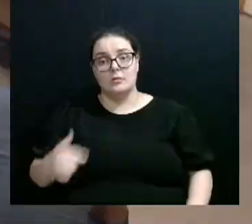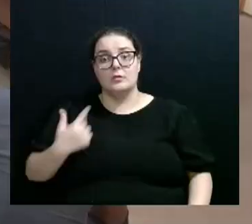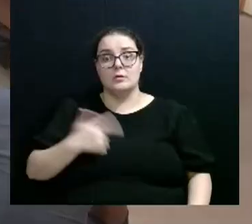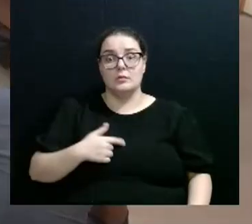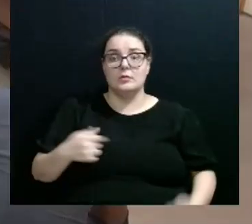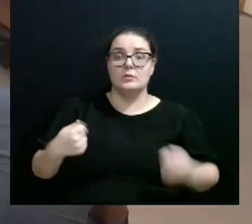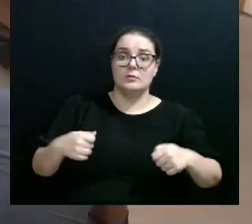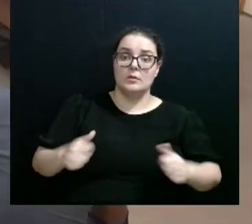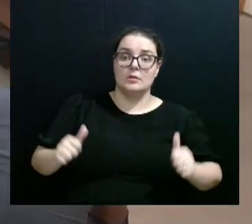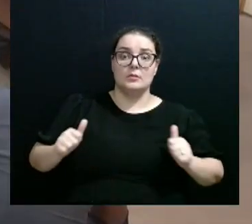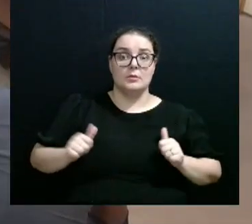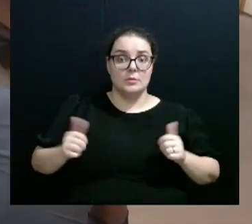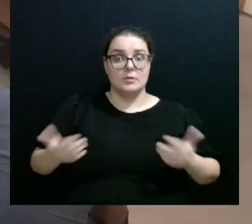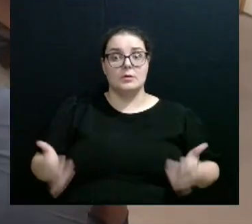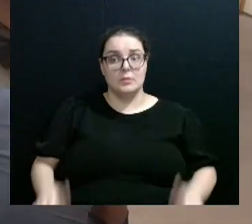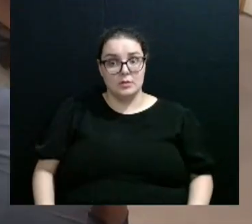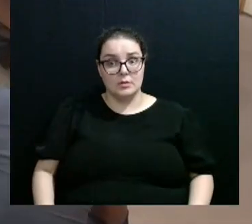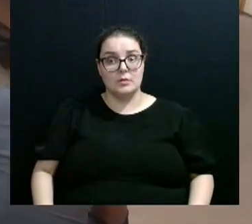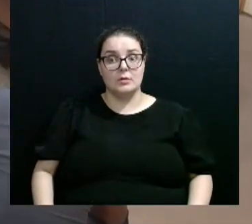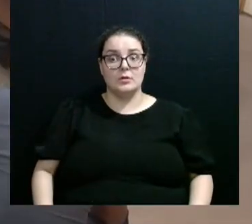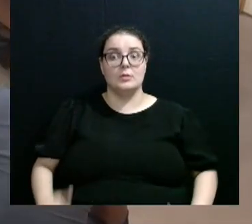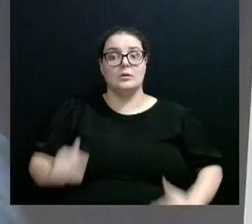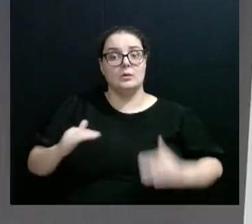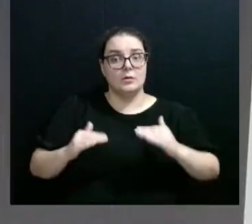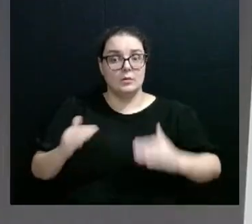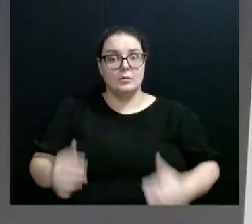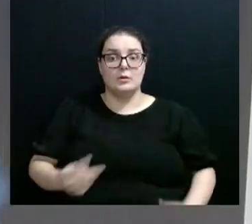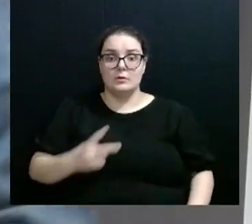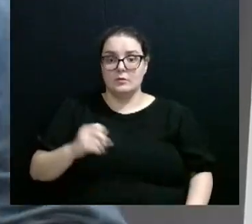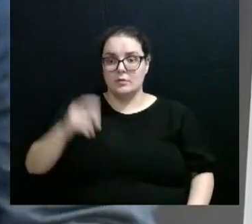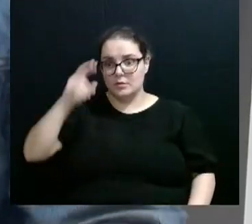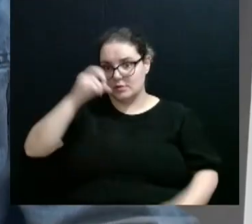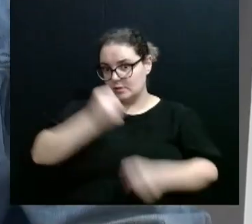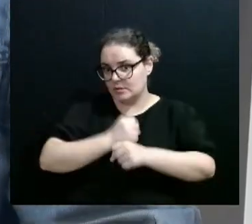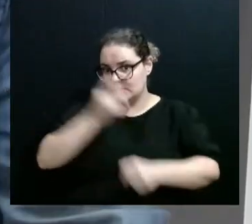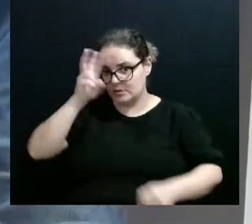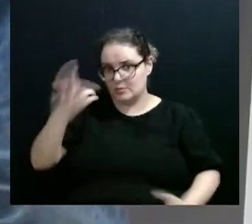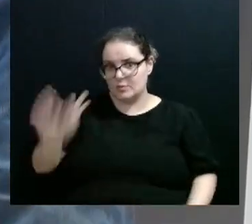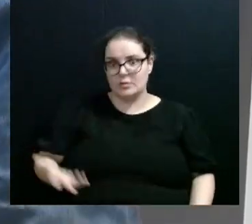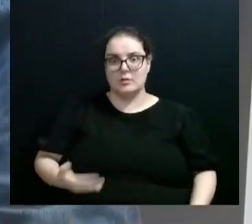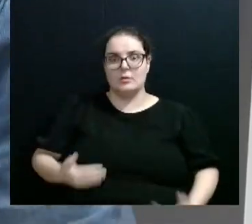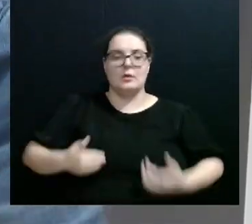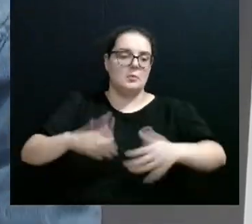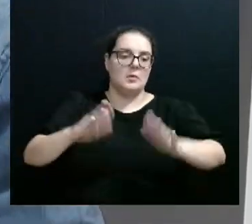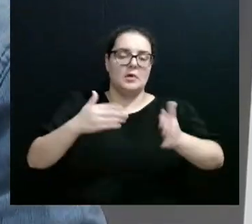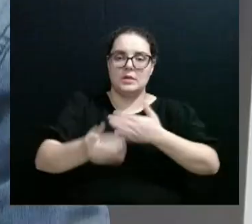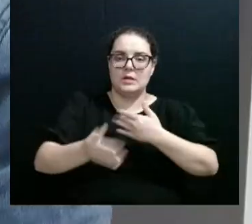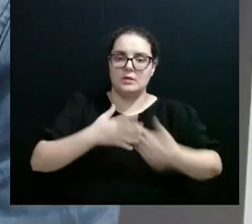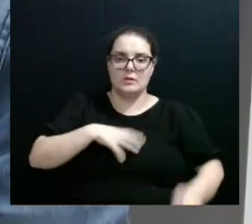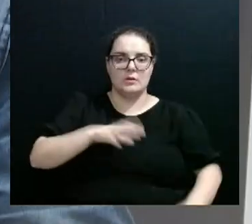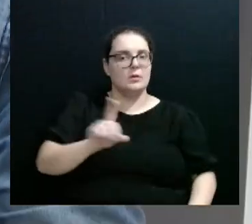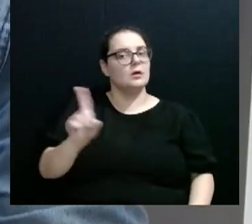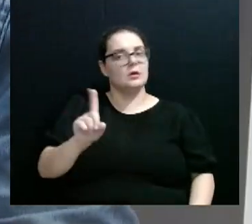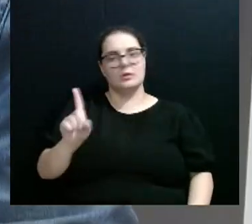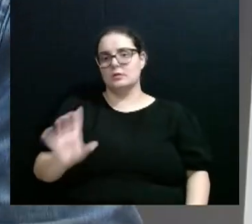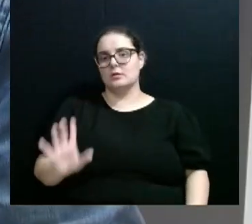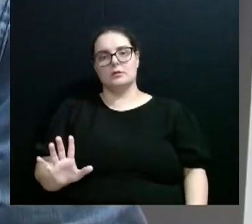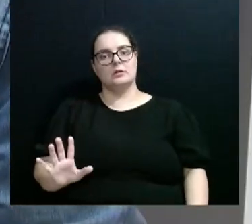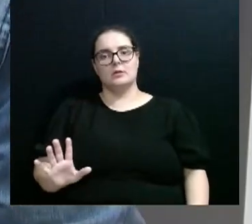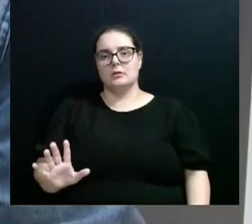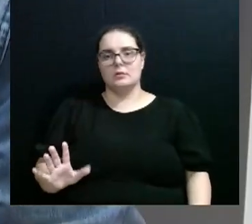Esse negócio de chegar com 20 anos de história na vida do Brasil, jogar em cima de um balcão, isso para mim é péssimo, isso